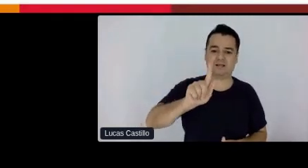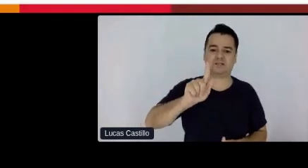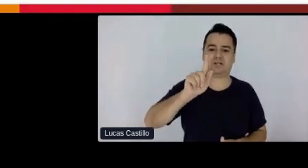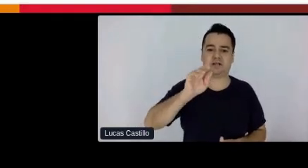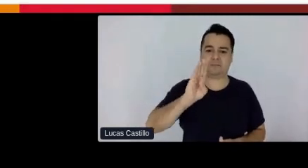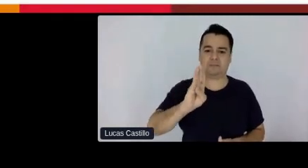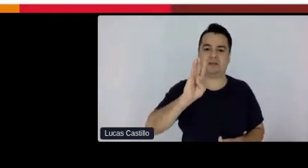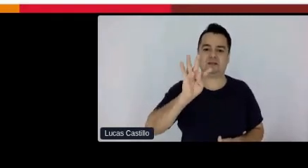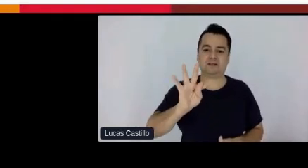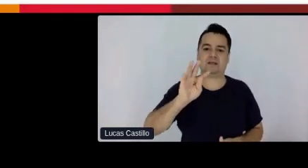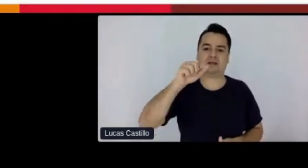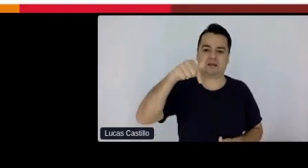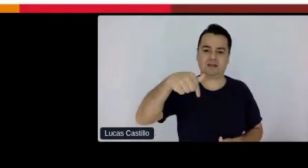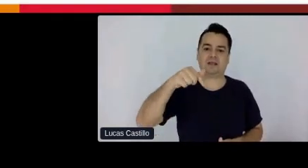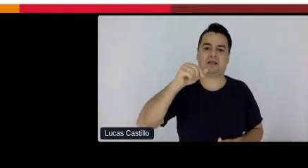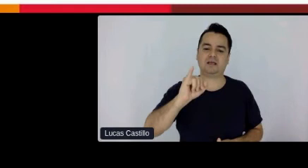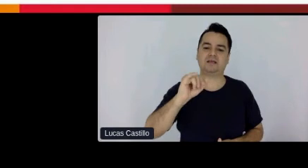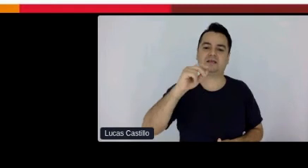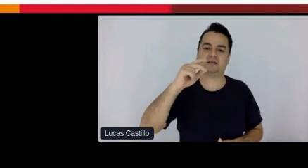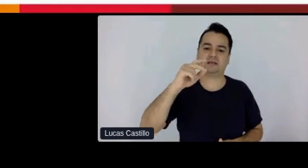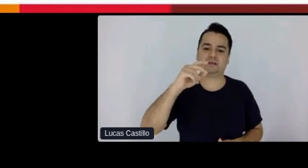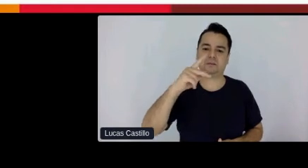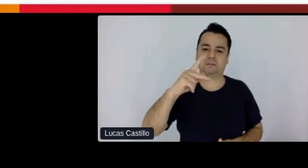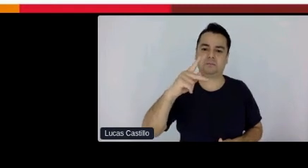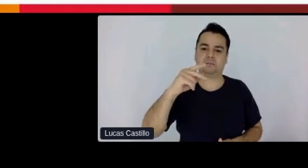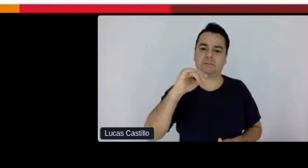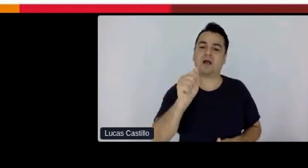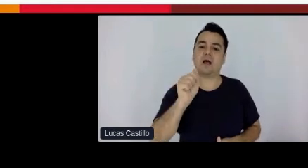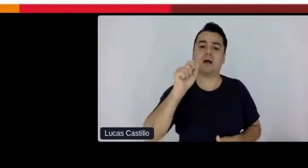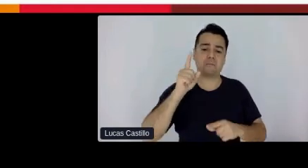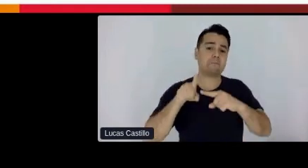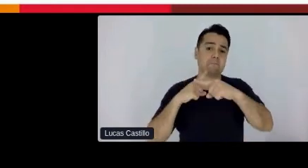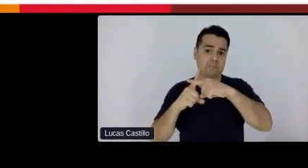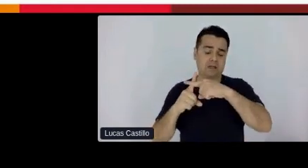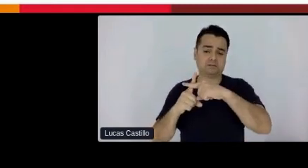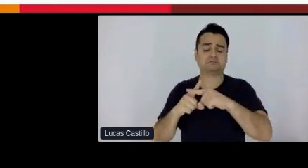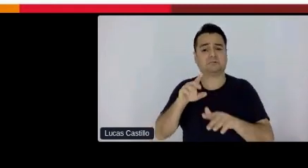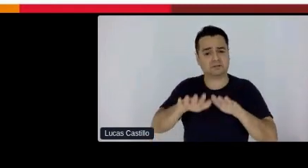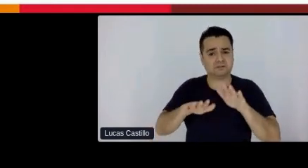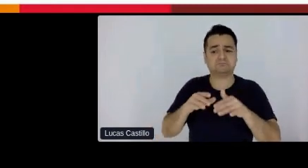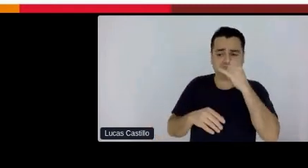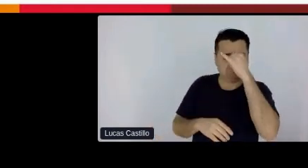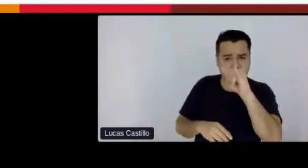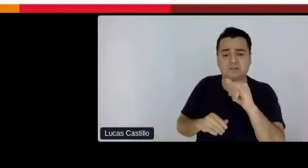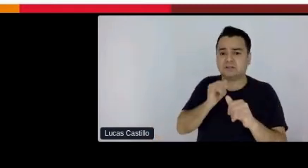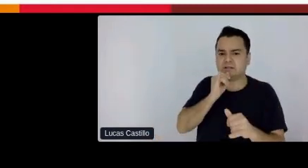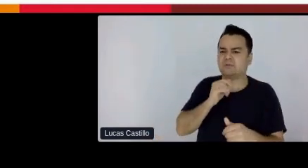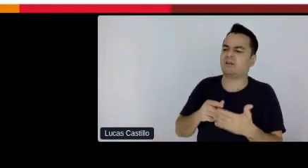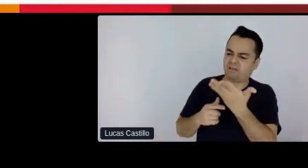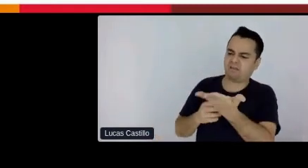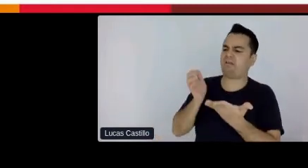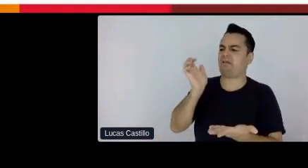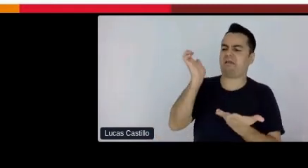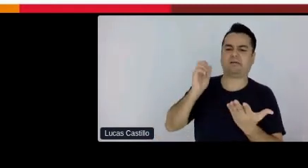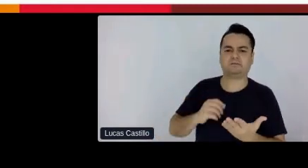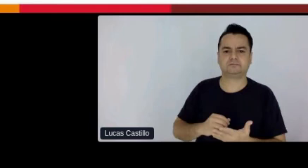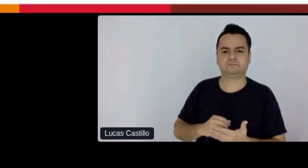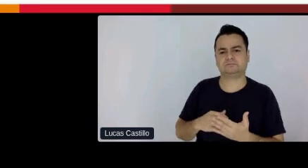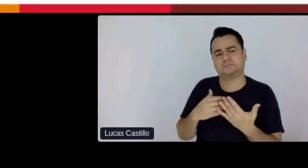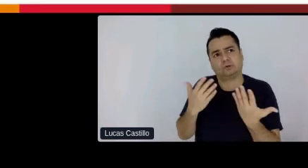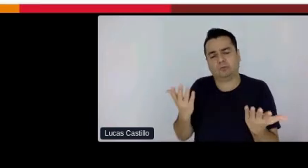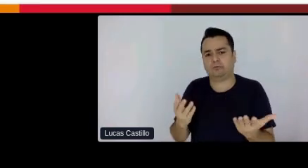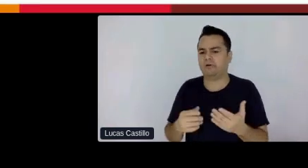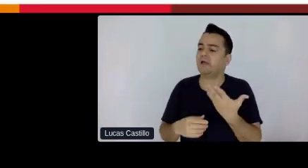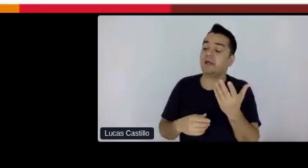algumas falas também, pessoal, que a gente tem que evitar e que não é legal de estar reproduzindo no ambiente de trabalho. Por exemplo, isso é coisa de gay, quem é o homem ou a mulher